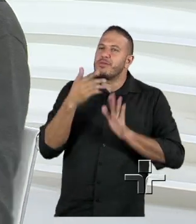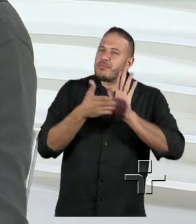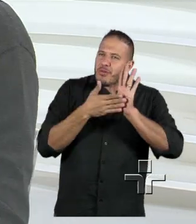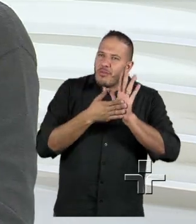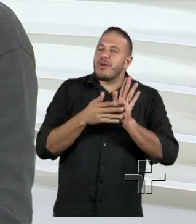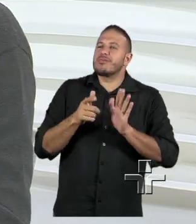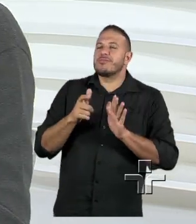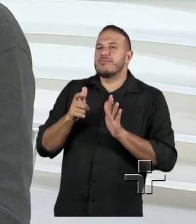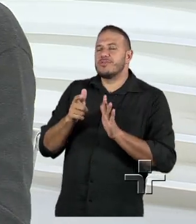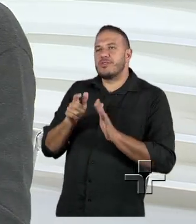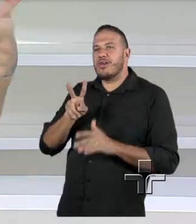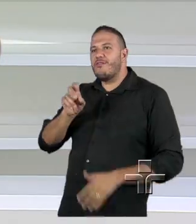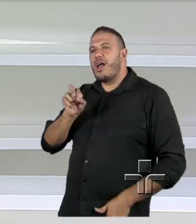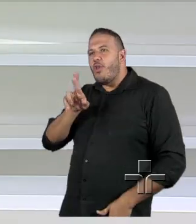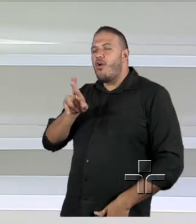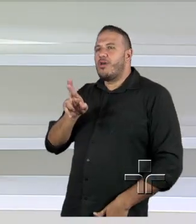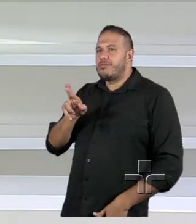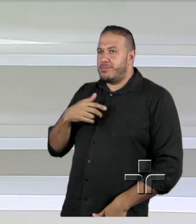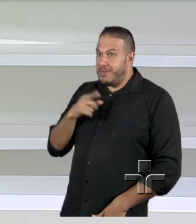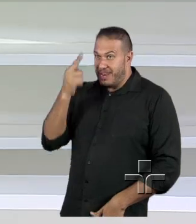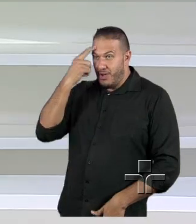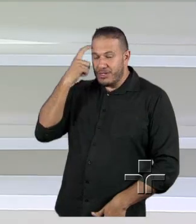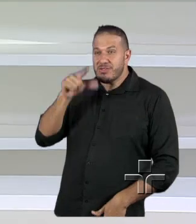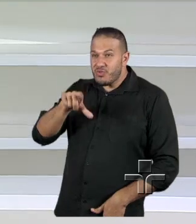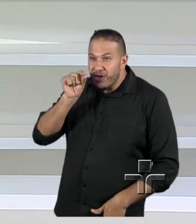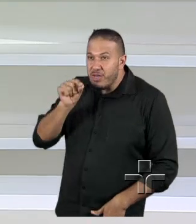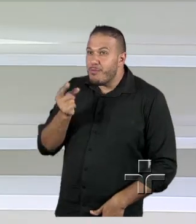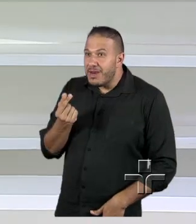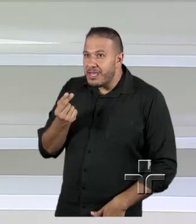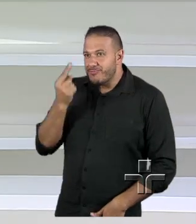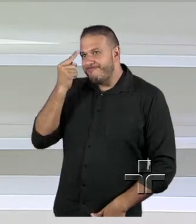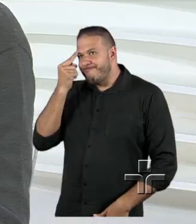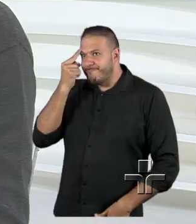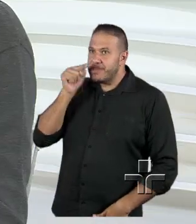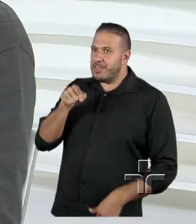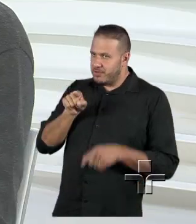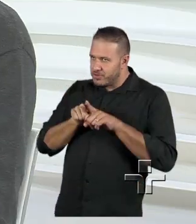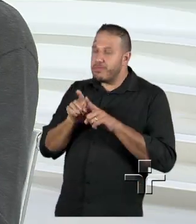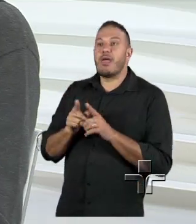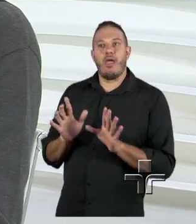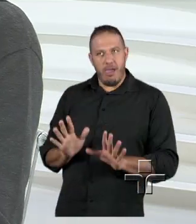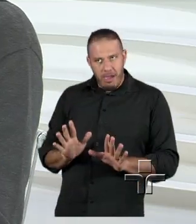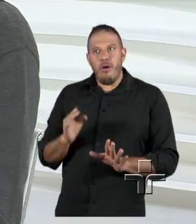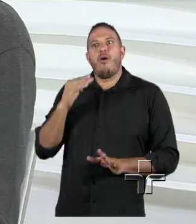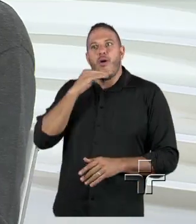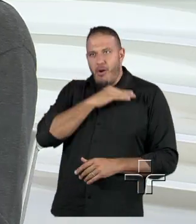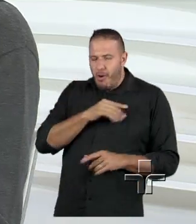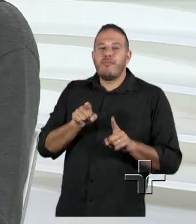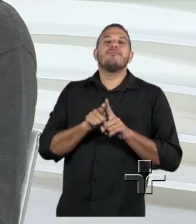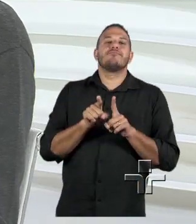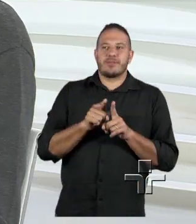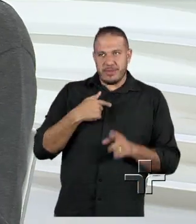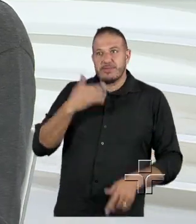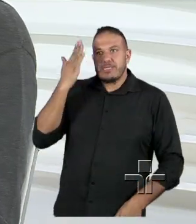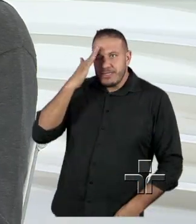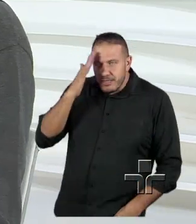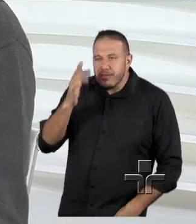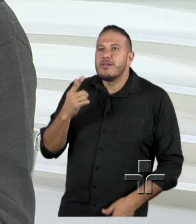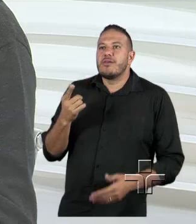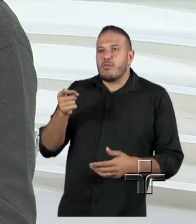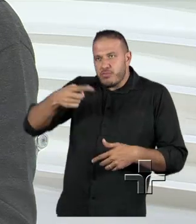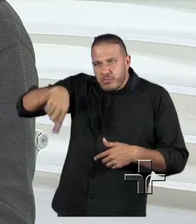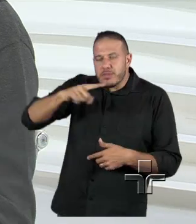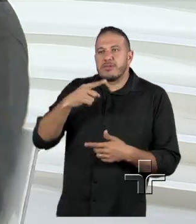poder oferecer... Mas na hora de precificar, você tem que considerar isso também. Claro, a gente precisa de entender o micromercado ali, onde é que a gente está inserido,